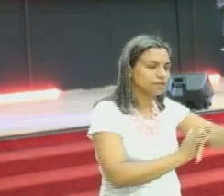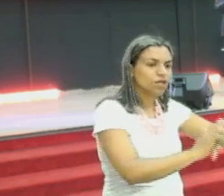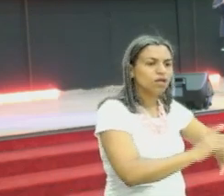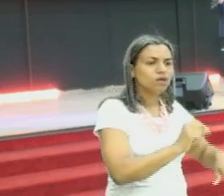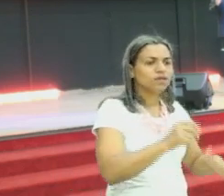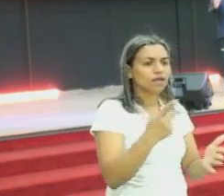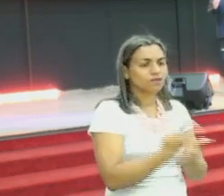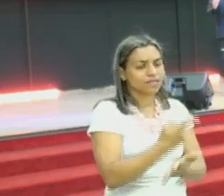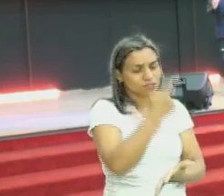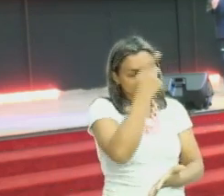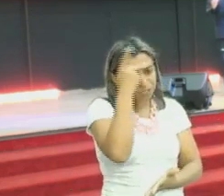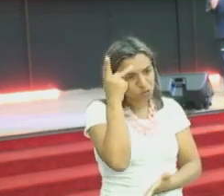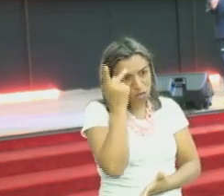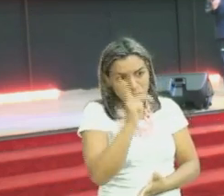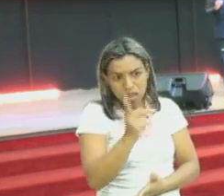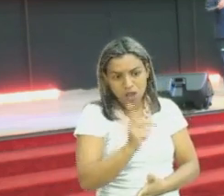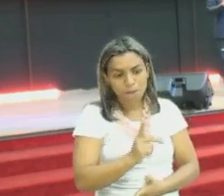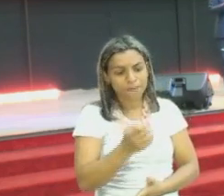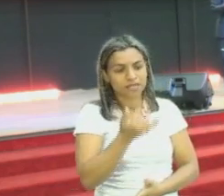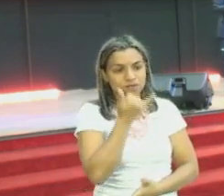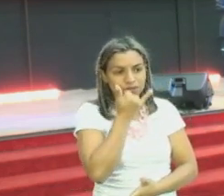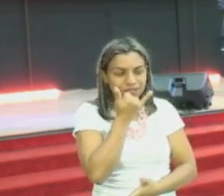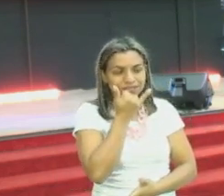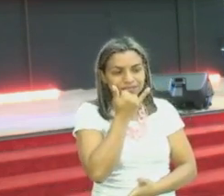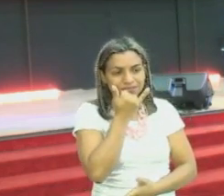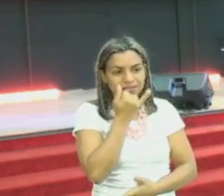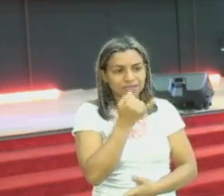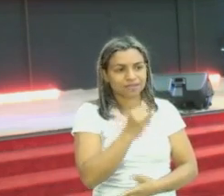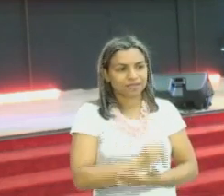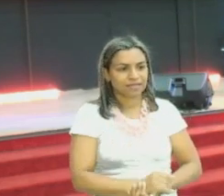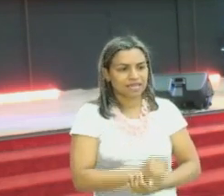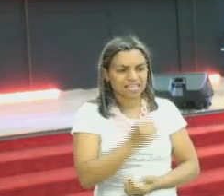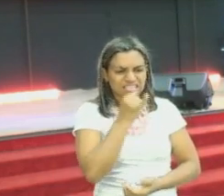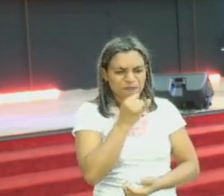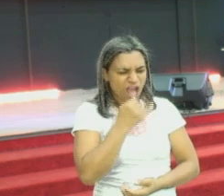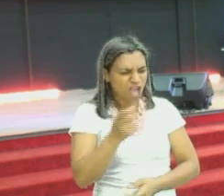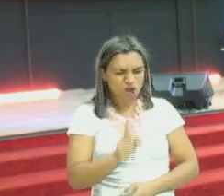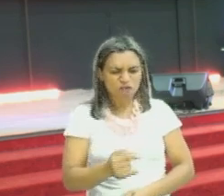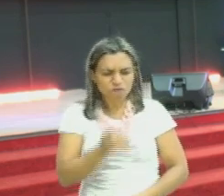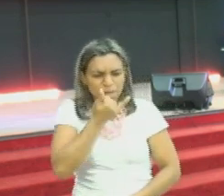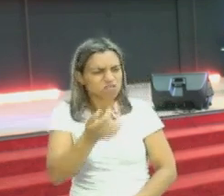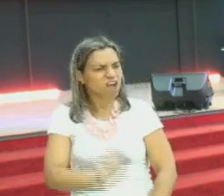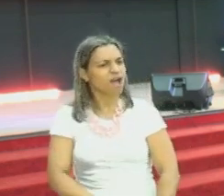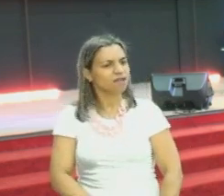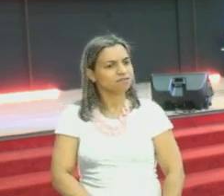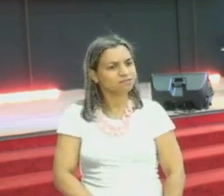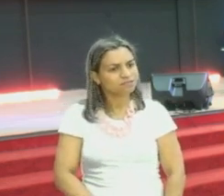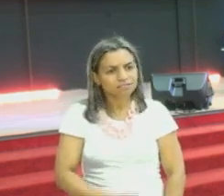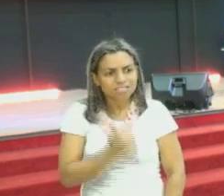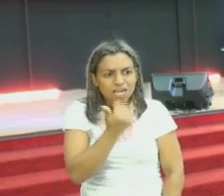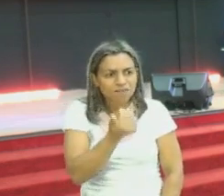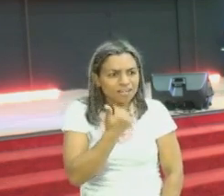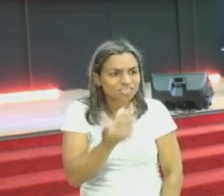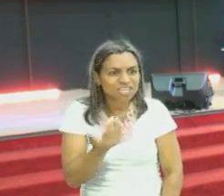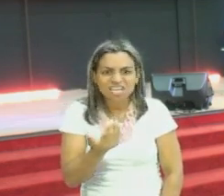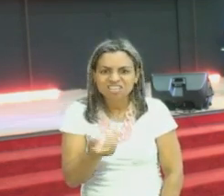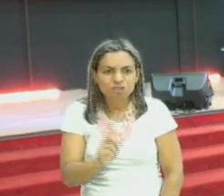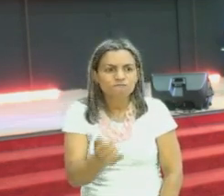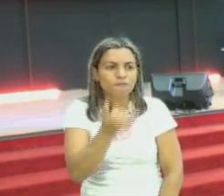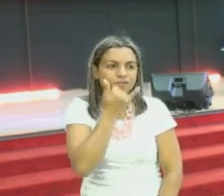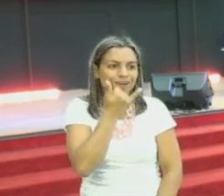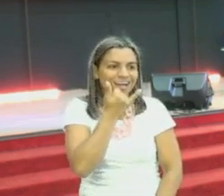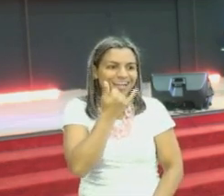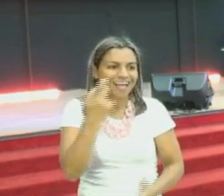não perdoa? Quando alguém retém o perdão, esta pessoa adoece